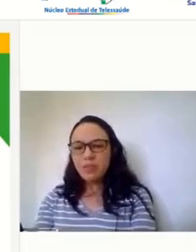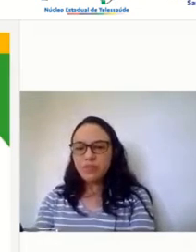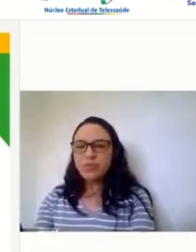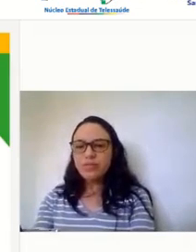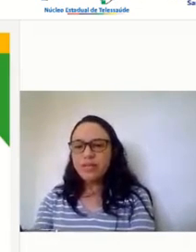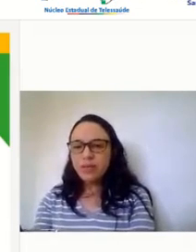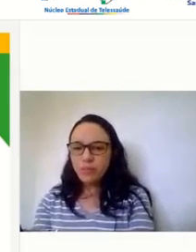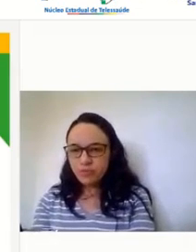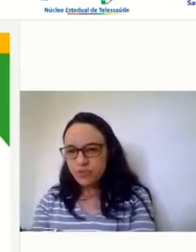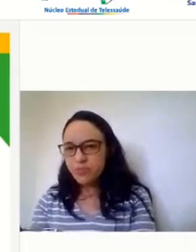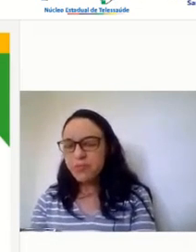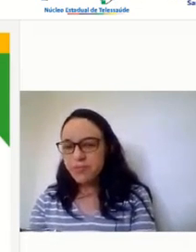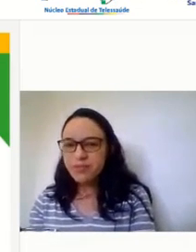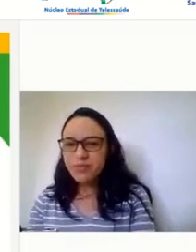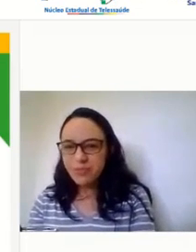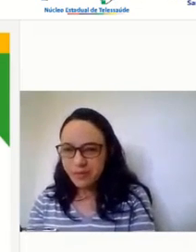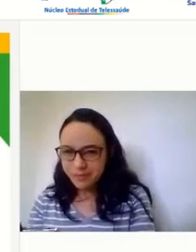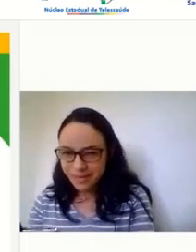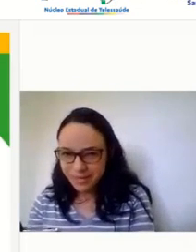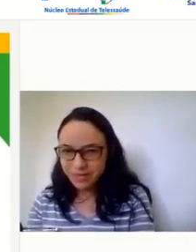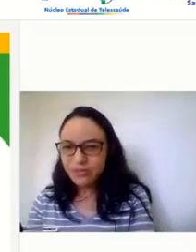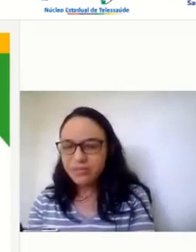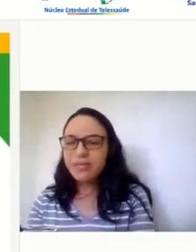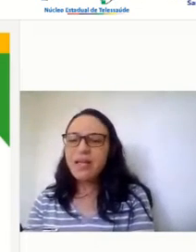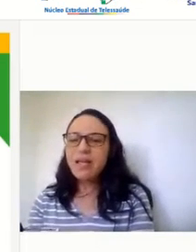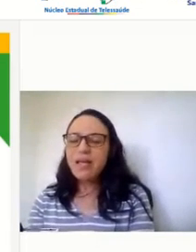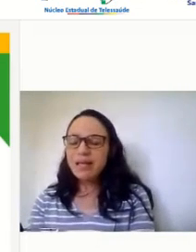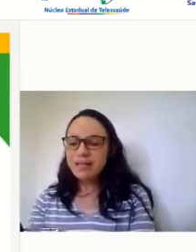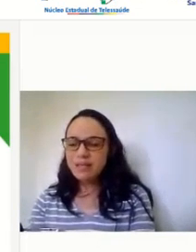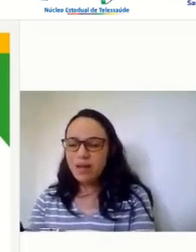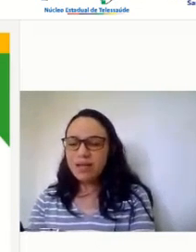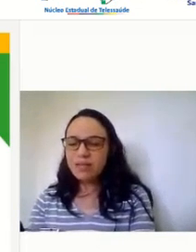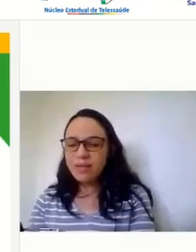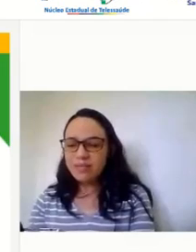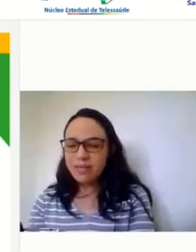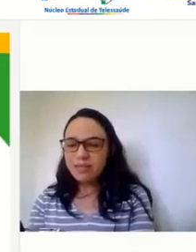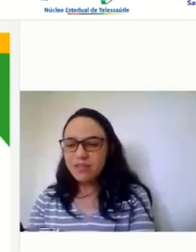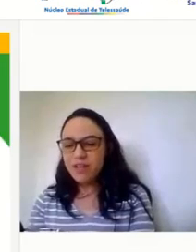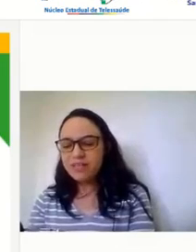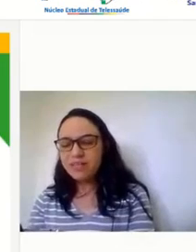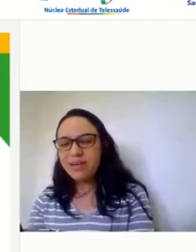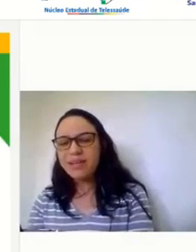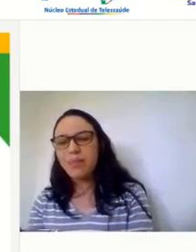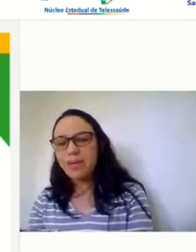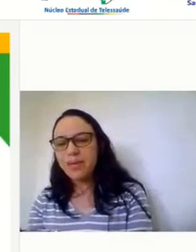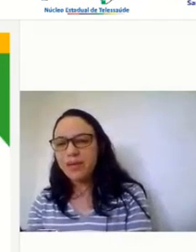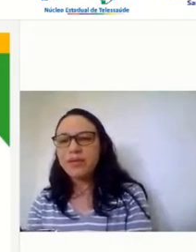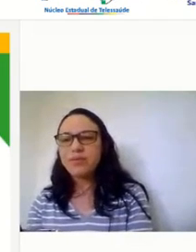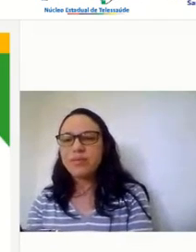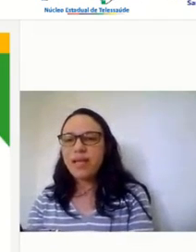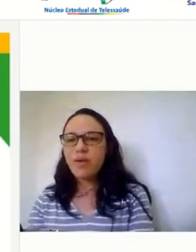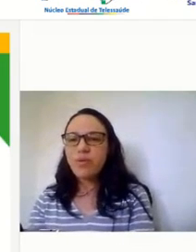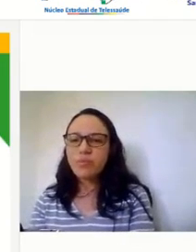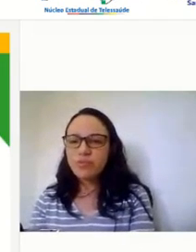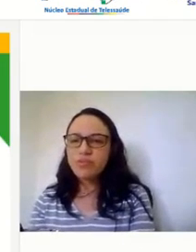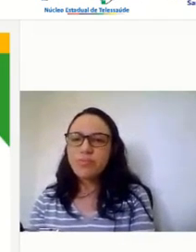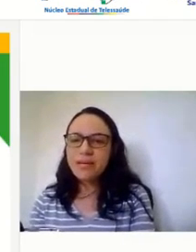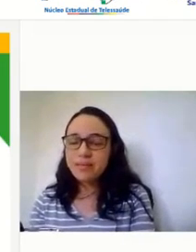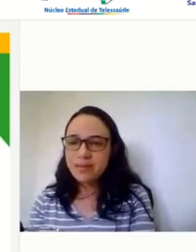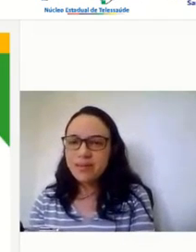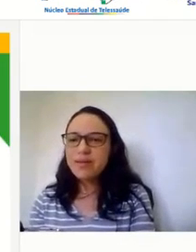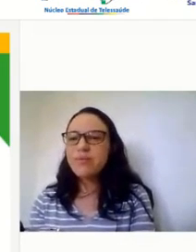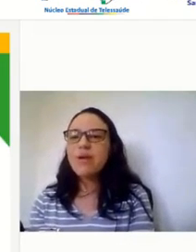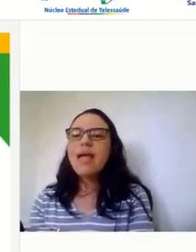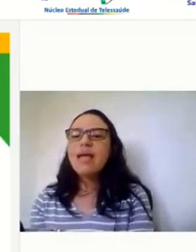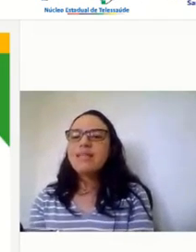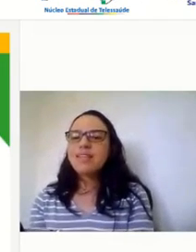sofridos e saco licitação que fazem tratamento né curioso pressão temos alessandra